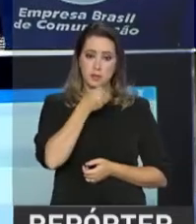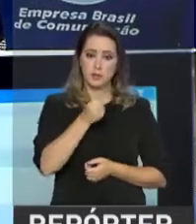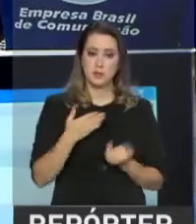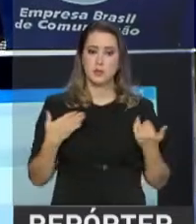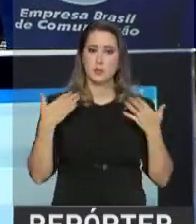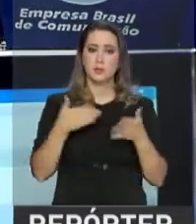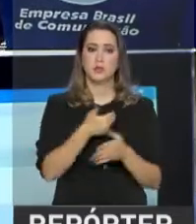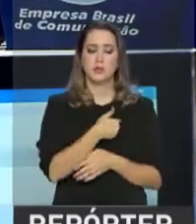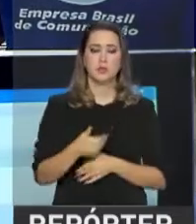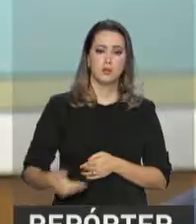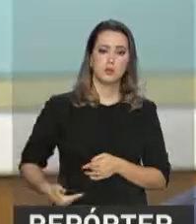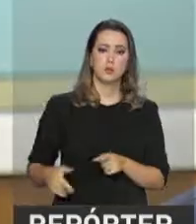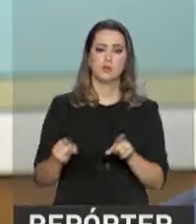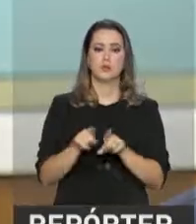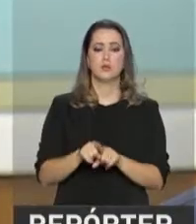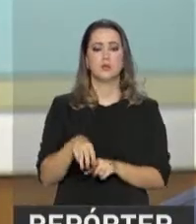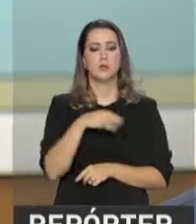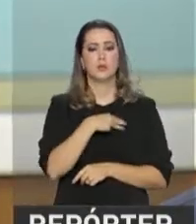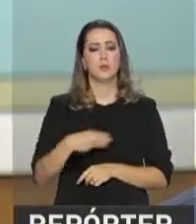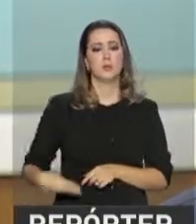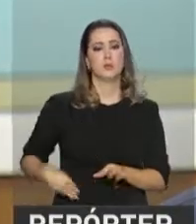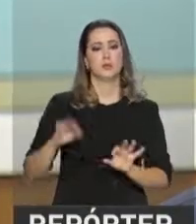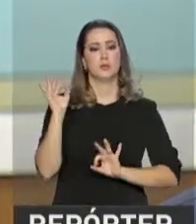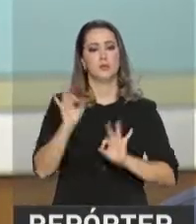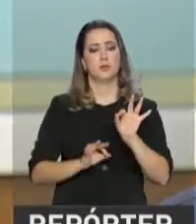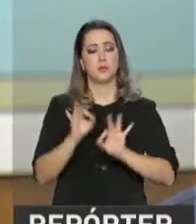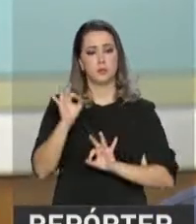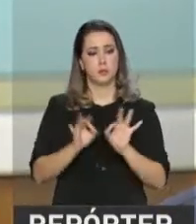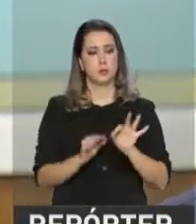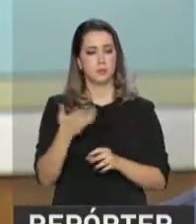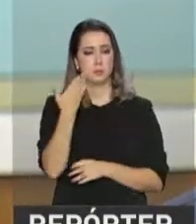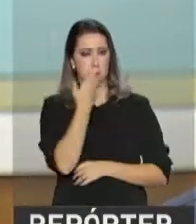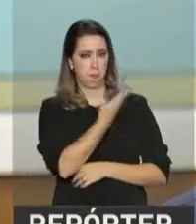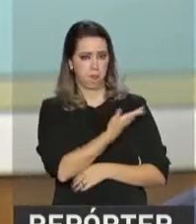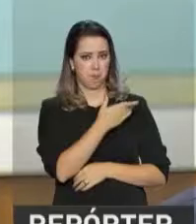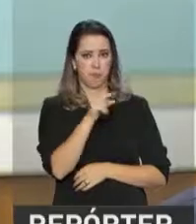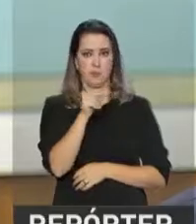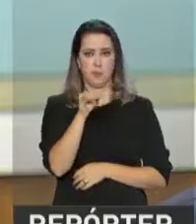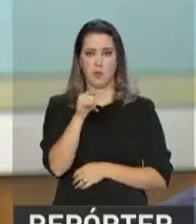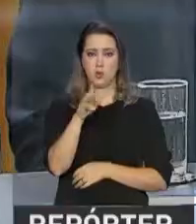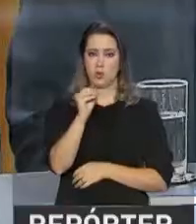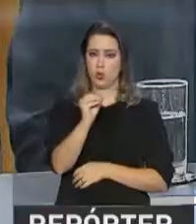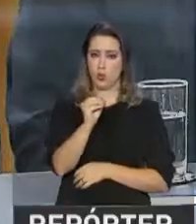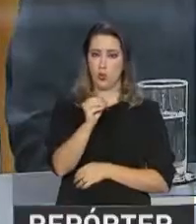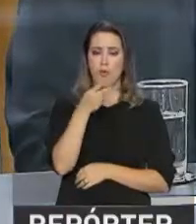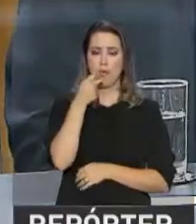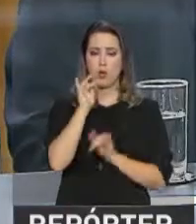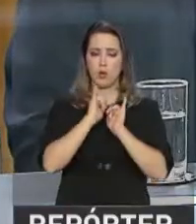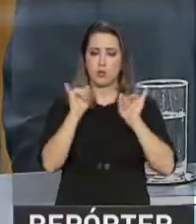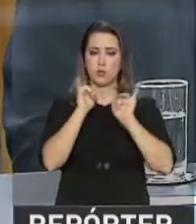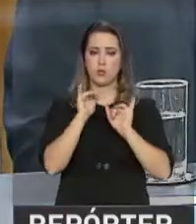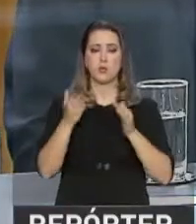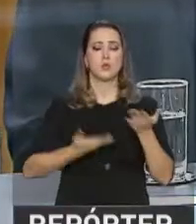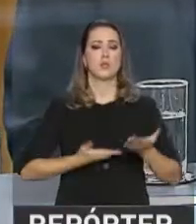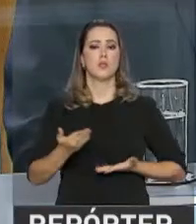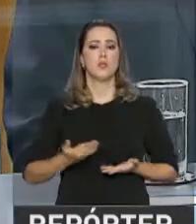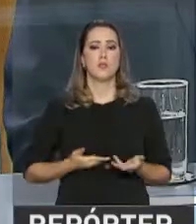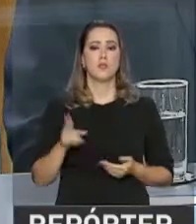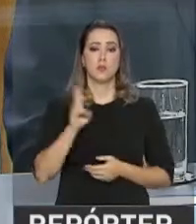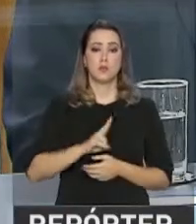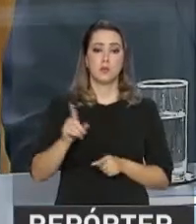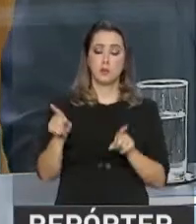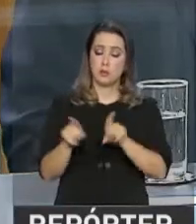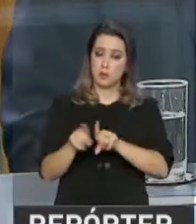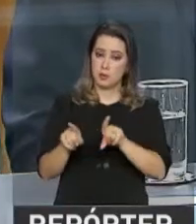governo da tv nbr o ministro do planejamento desenvolvimento e gestão de oliveira anunciou que o serviço vai passar a ser